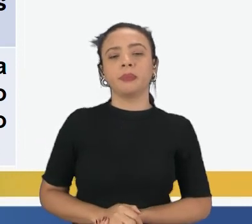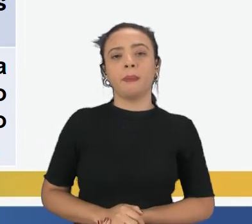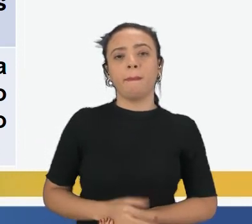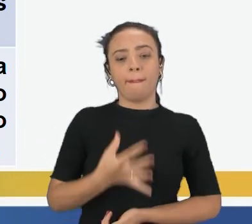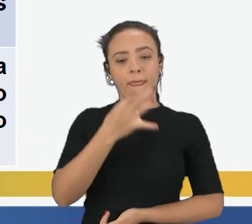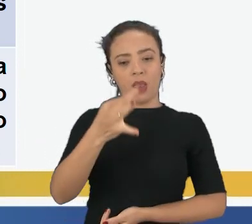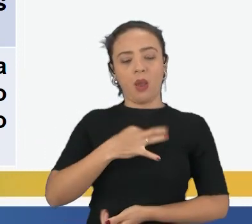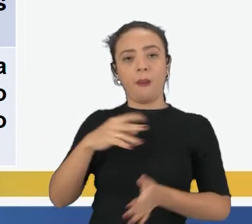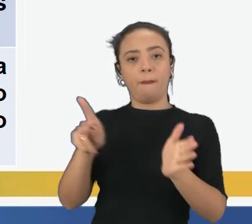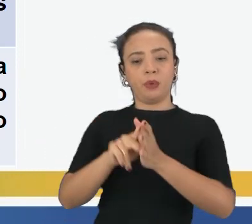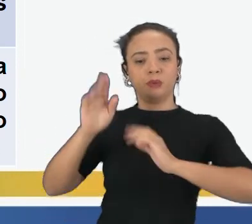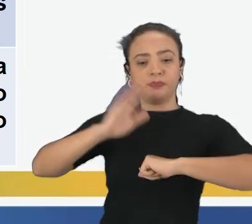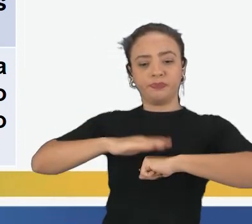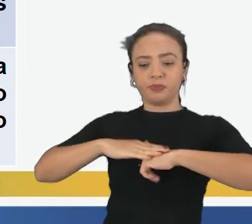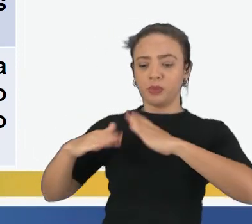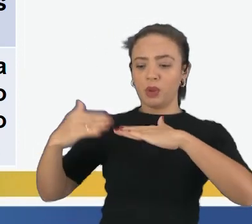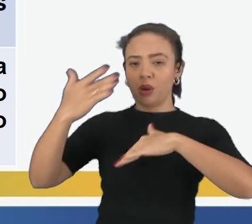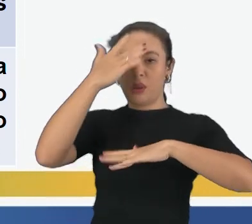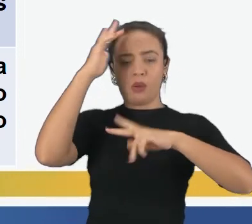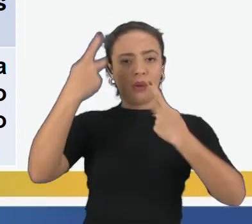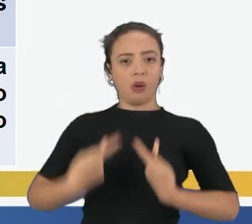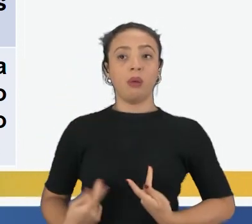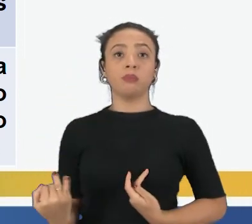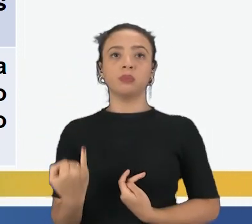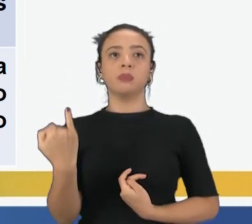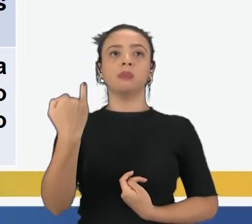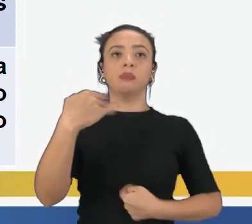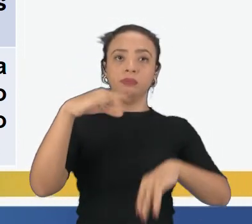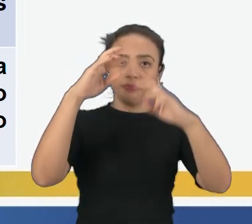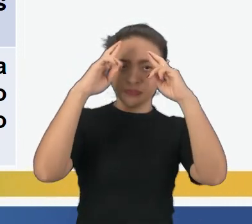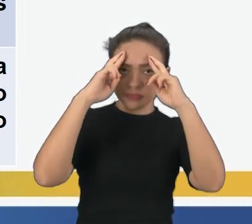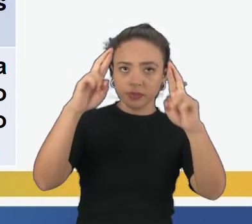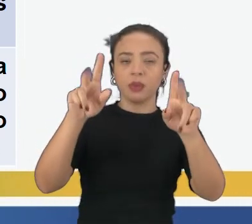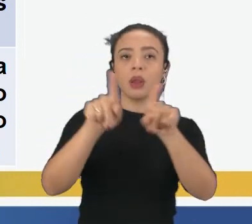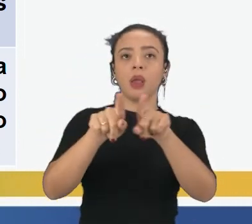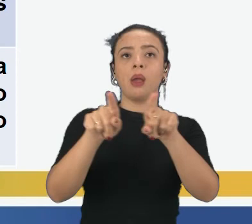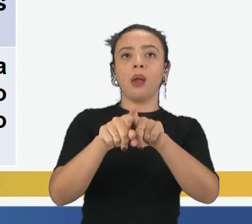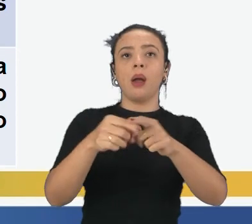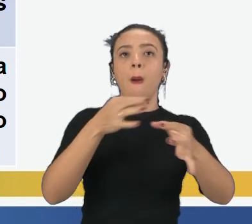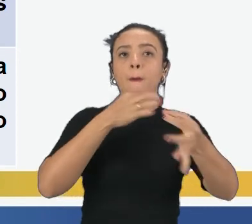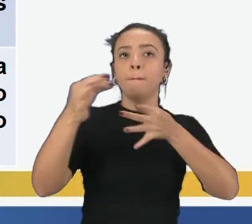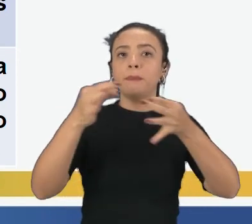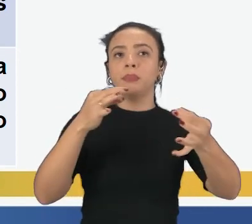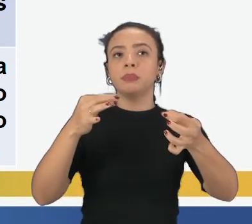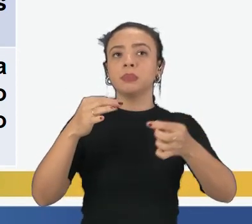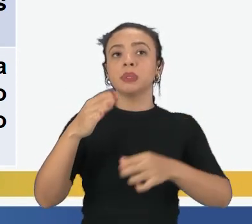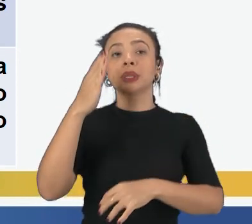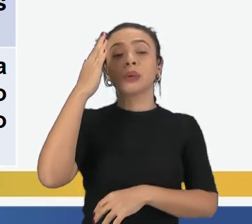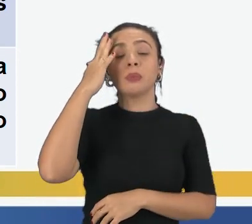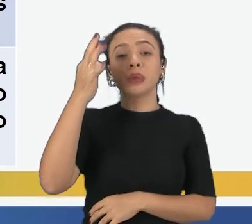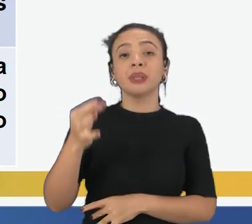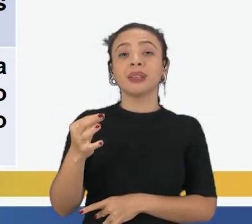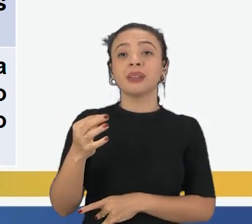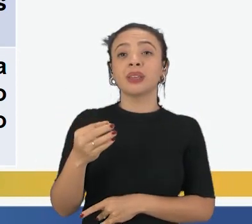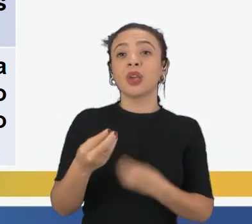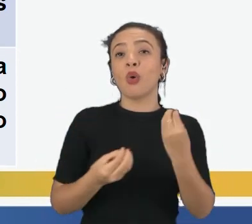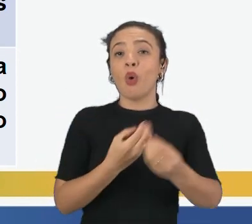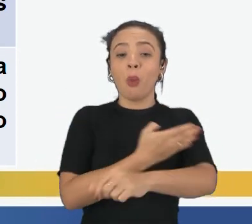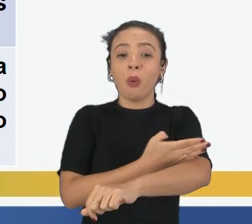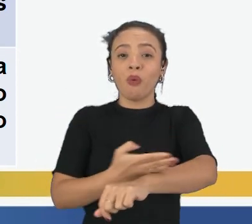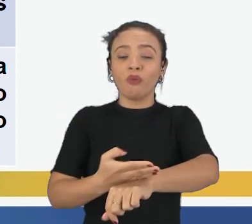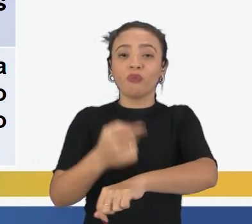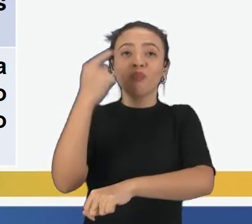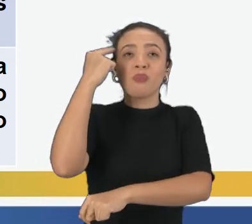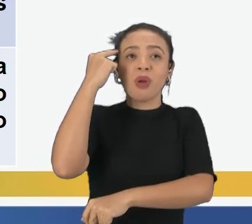a influência externa o desenvolvimento humano natural é importante respeitar as opiniões certificando-se de que o modo de agir um modo de pensar